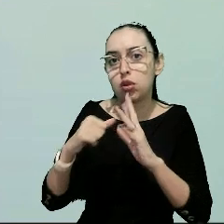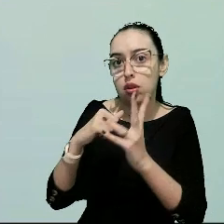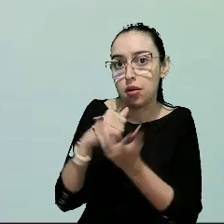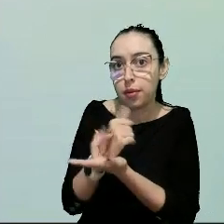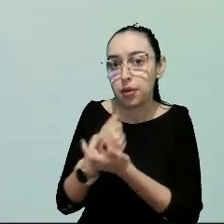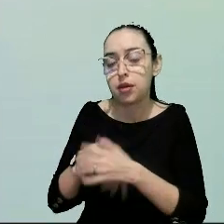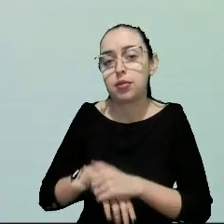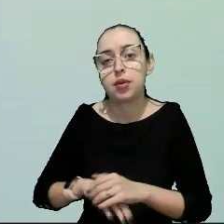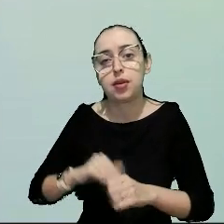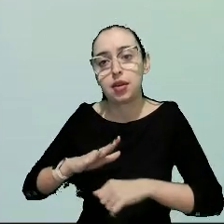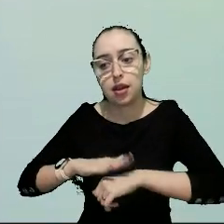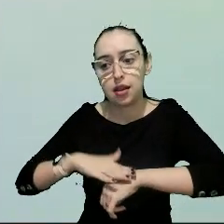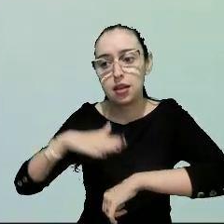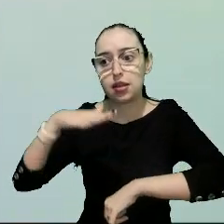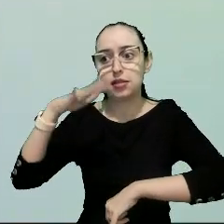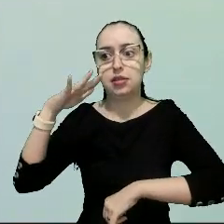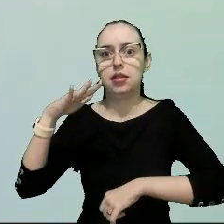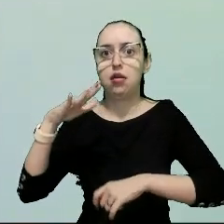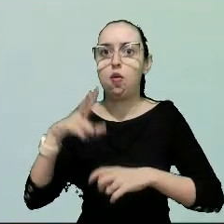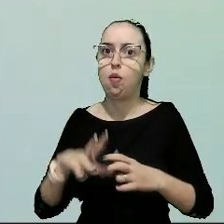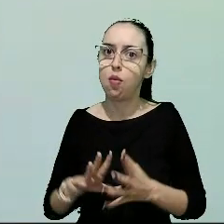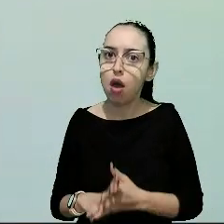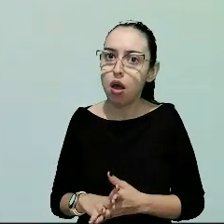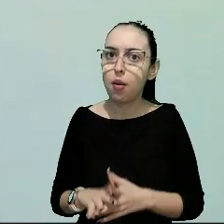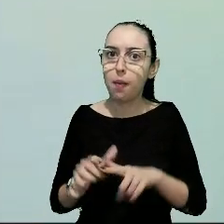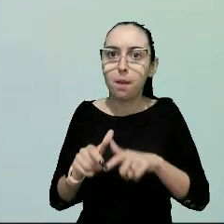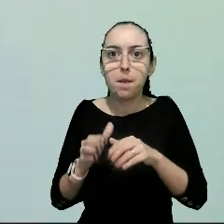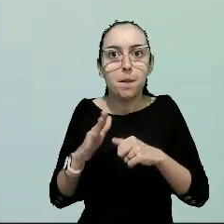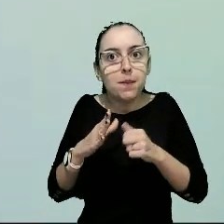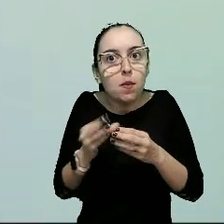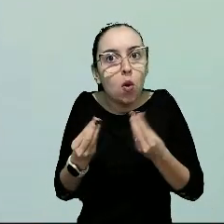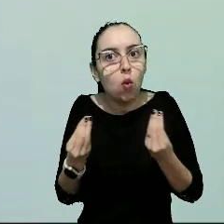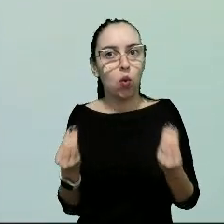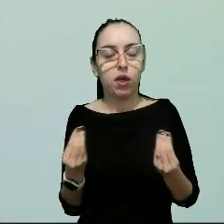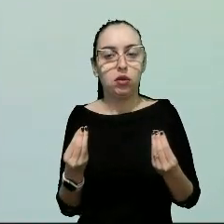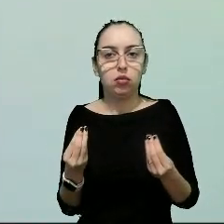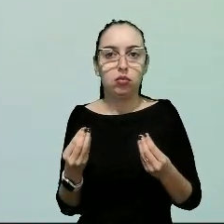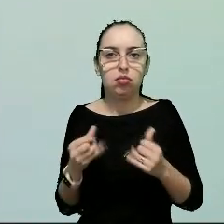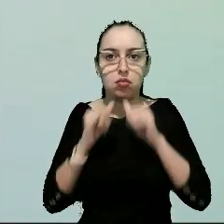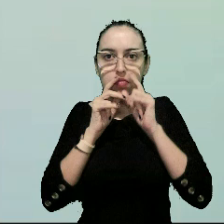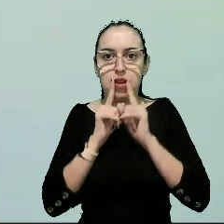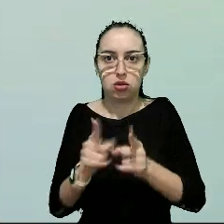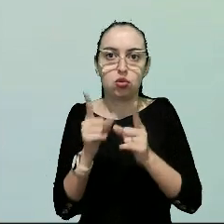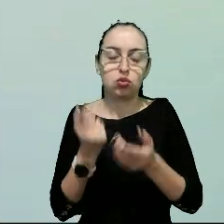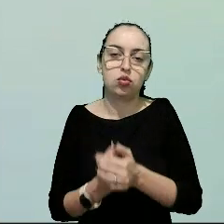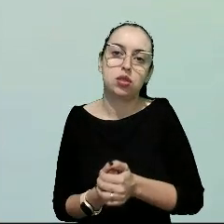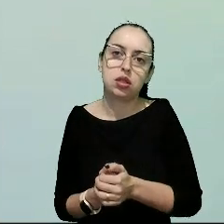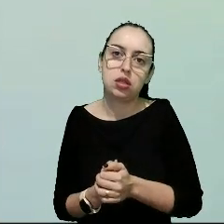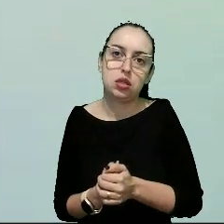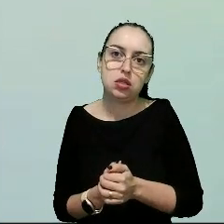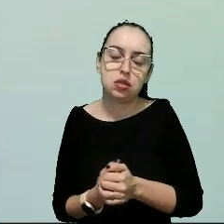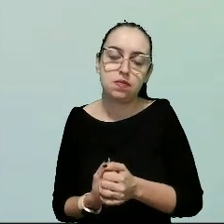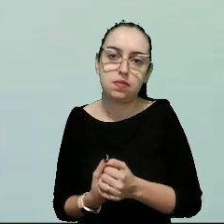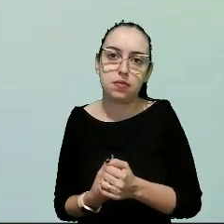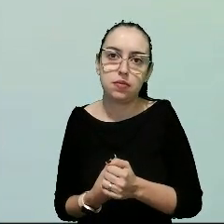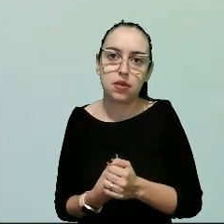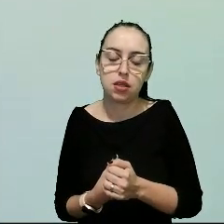pandemia registrou um aumento gritante das denúncias